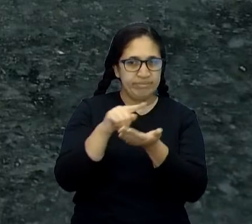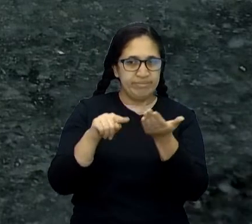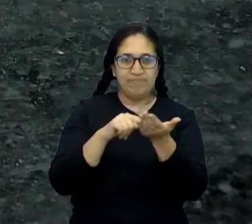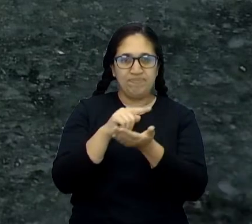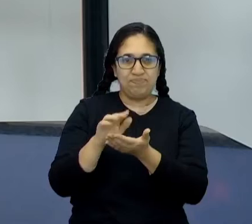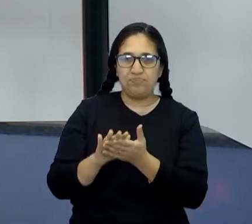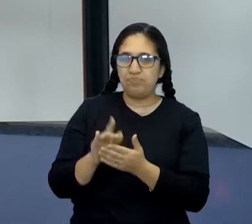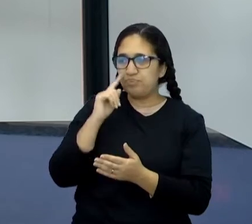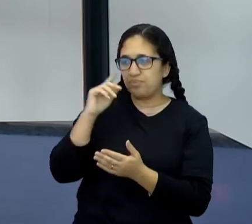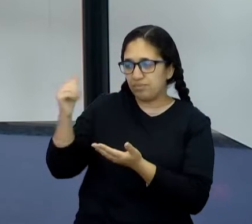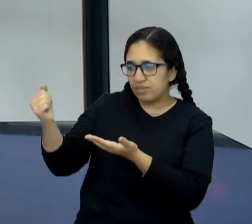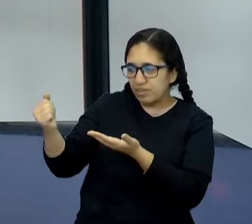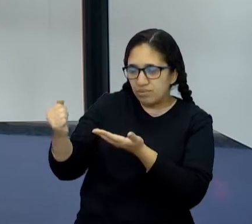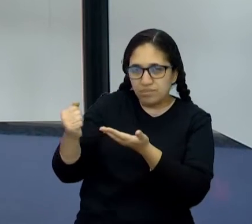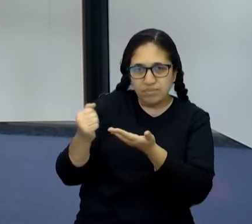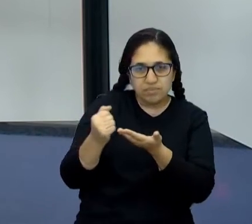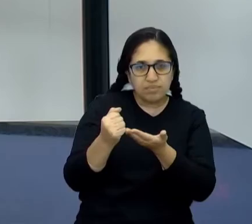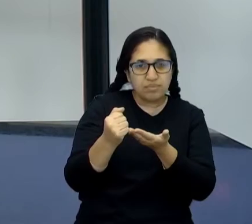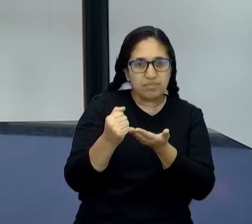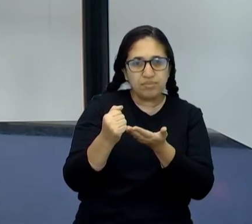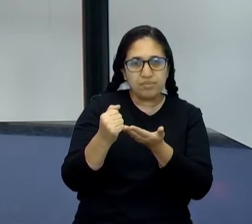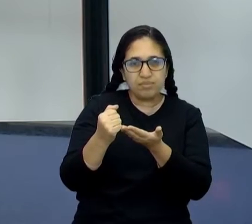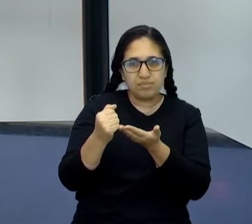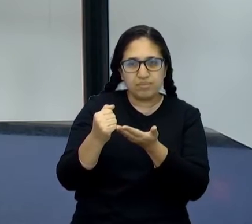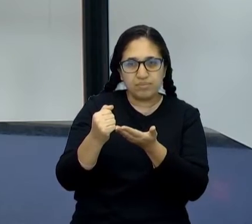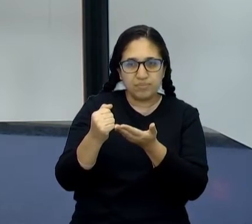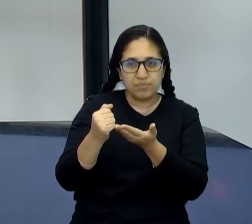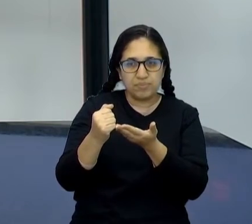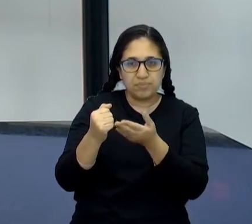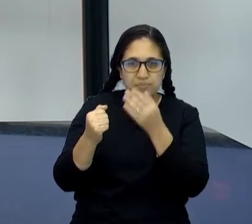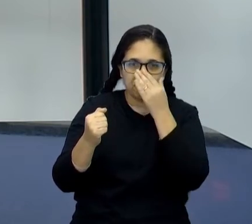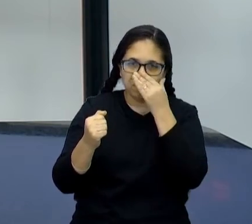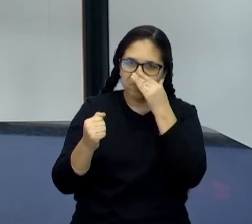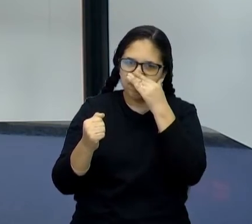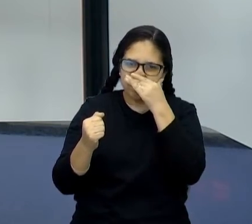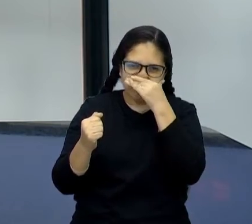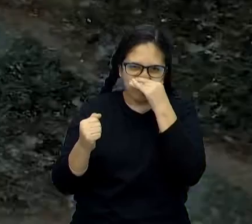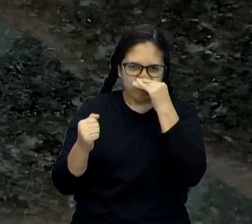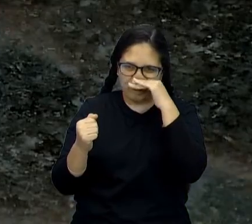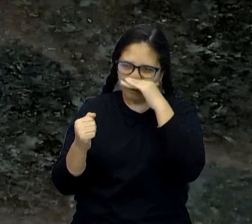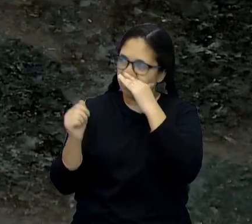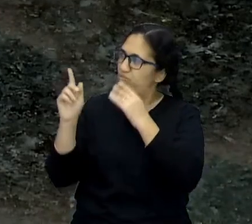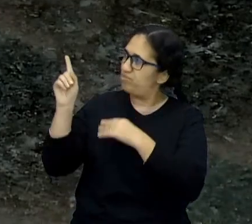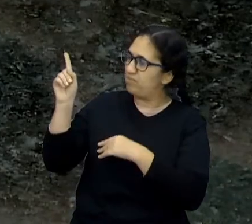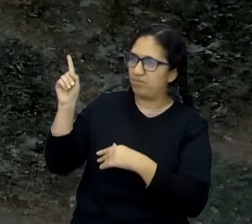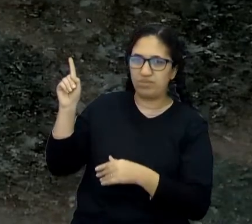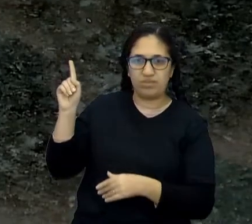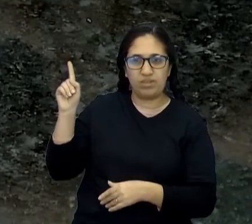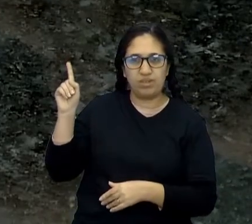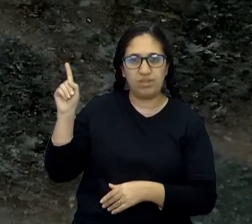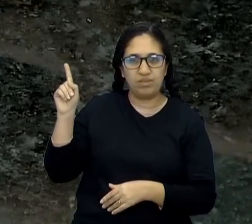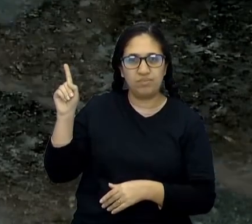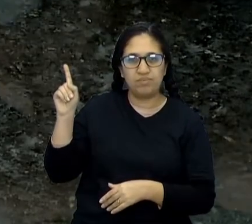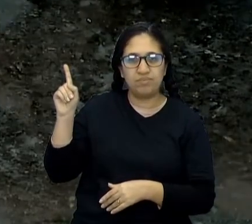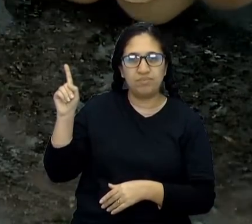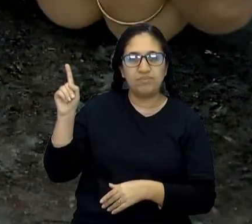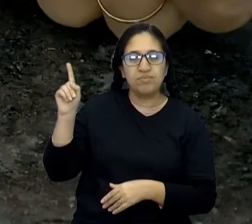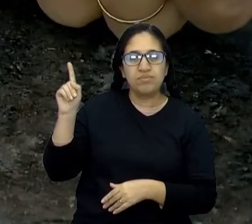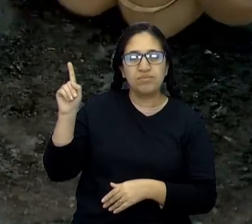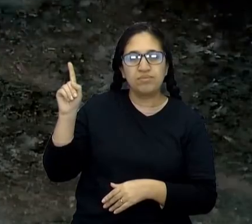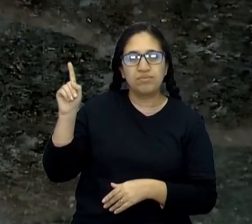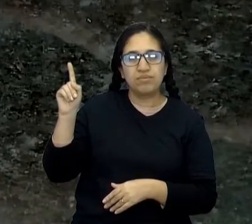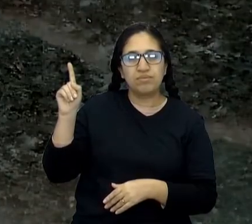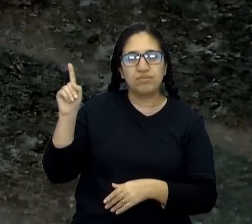ó, quando eu aproximo este lado aqui, ó, vocês não vão conseguir ver, mas a parte